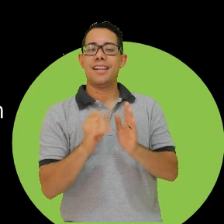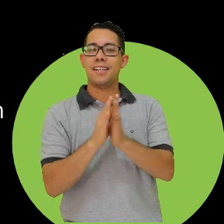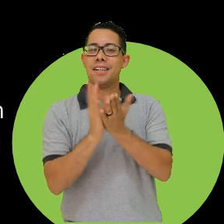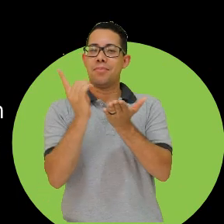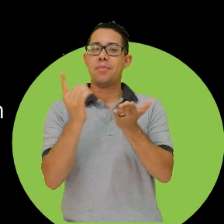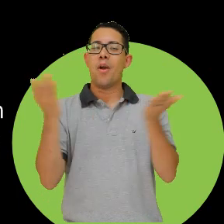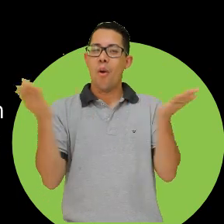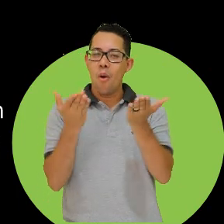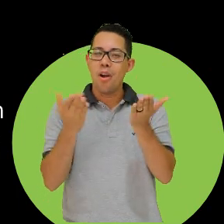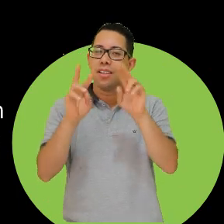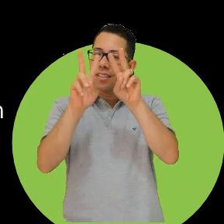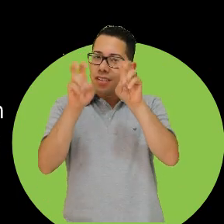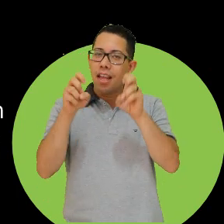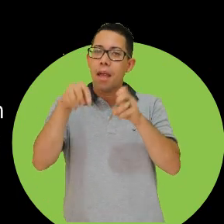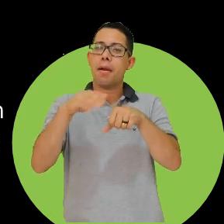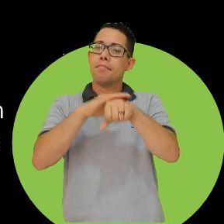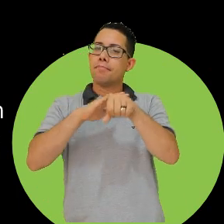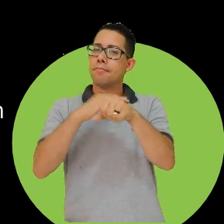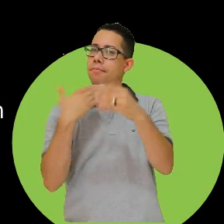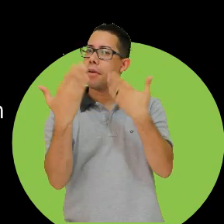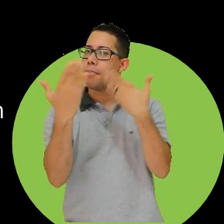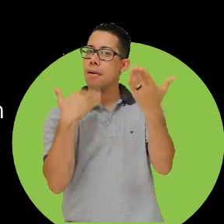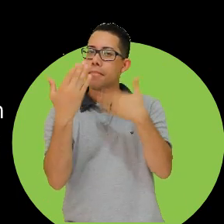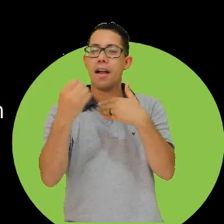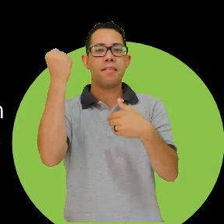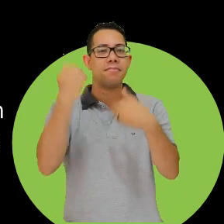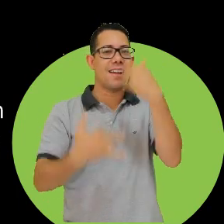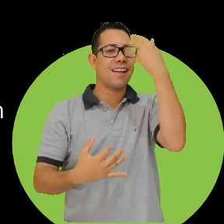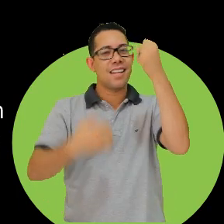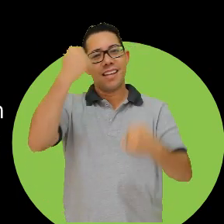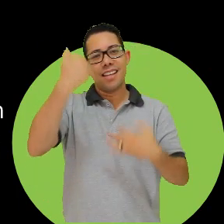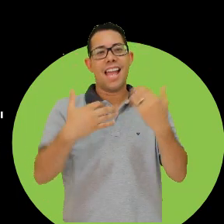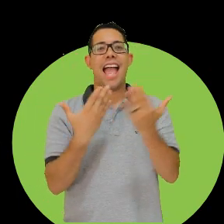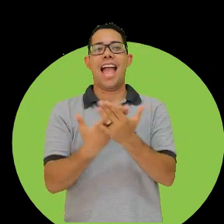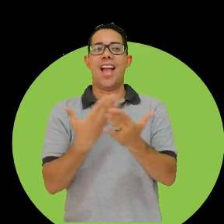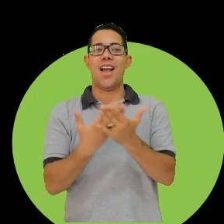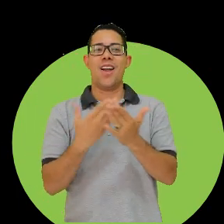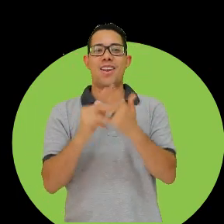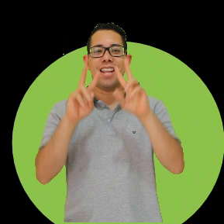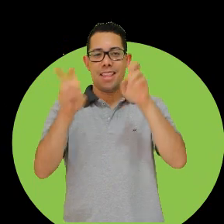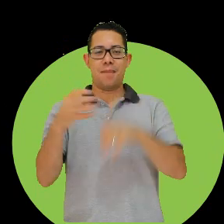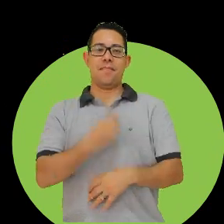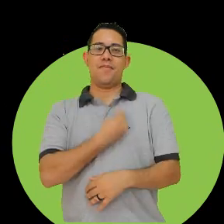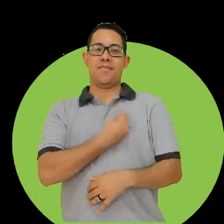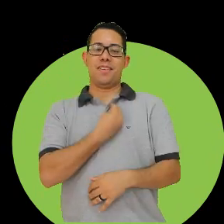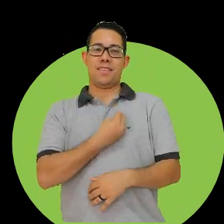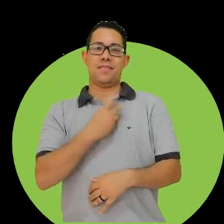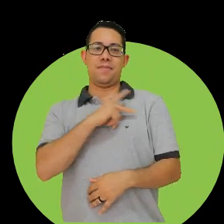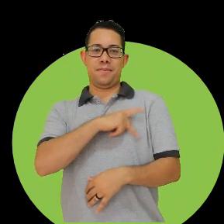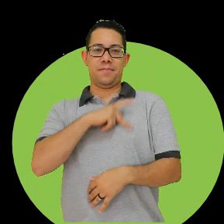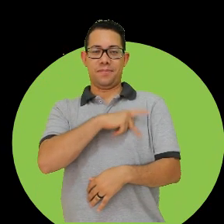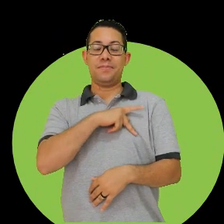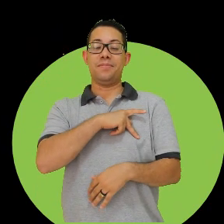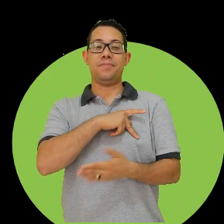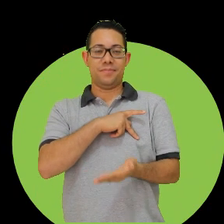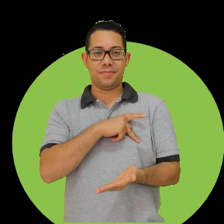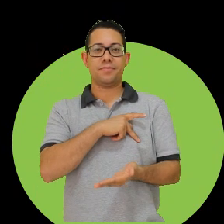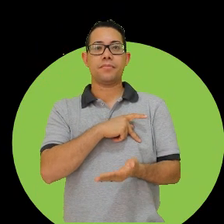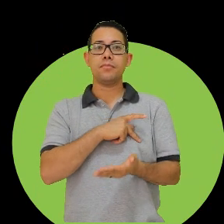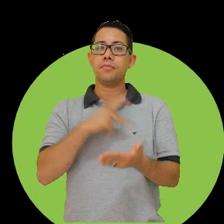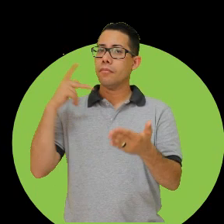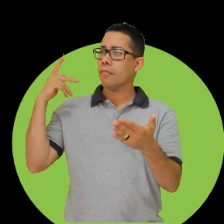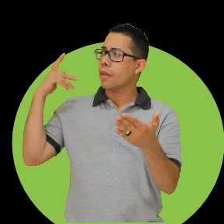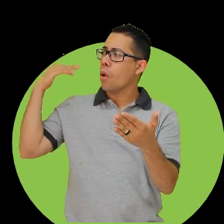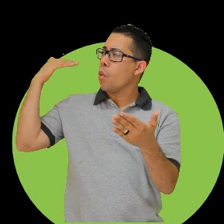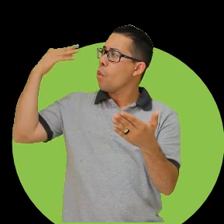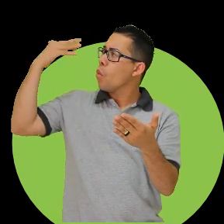isso nós vamos estar conversando e comentando nesta aula. A trajetória do apóstolo Paulo,